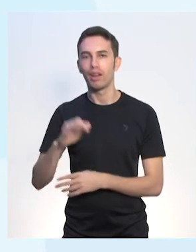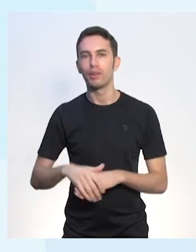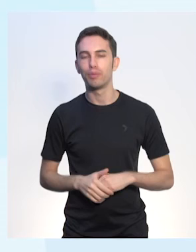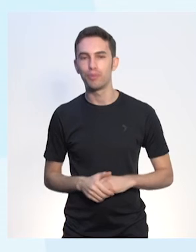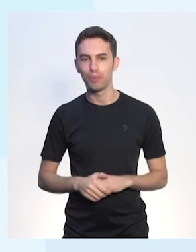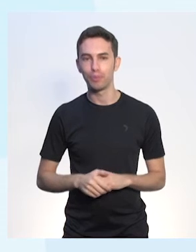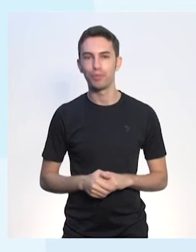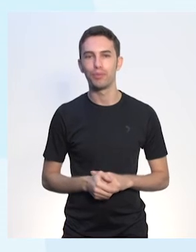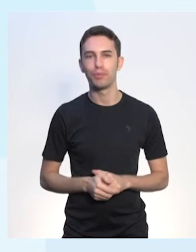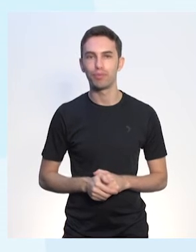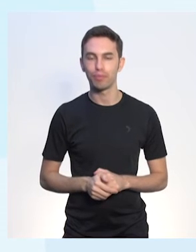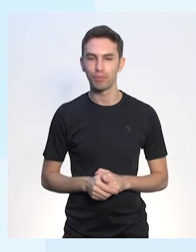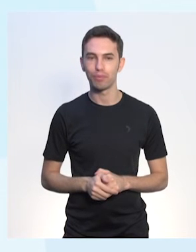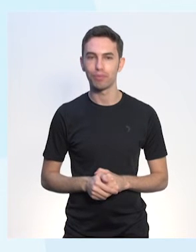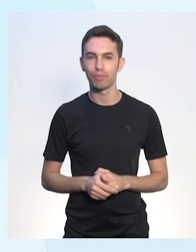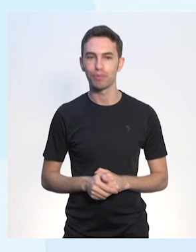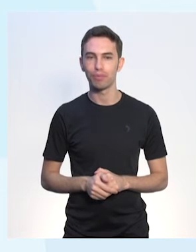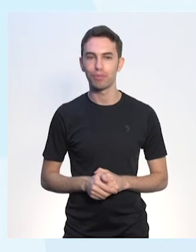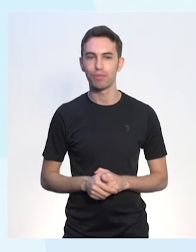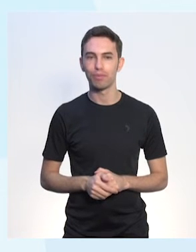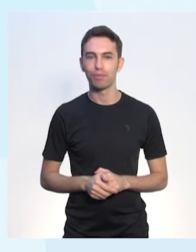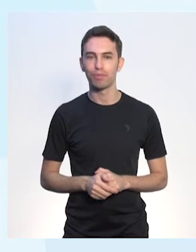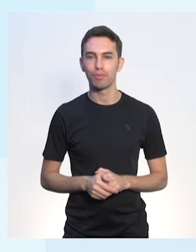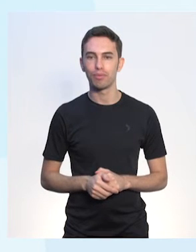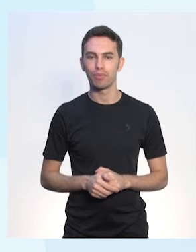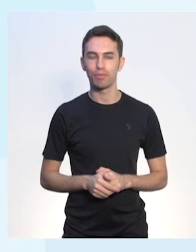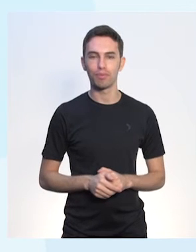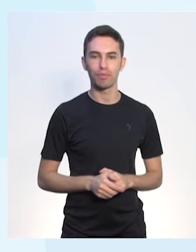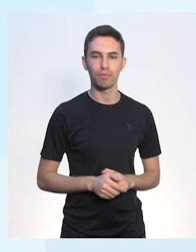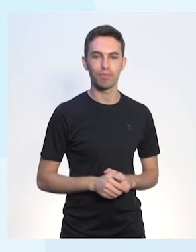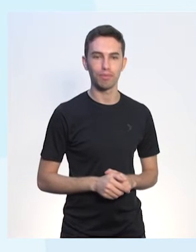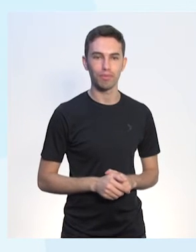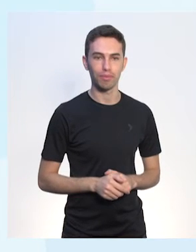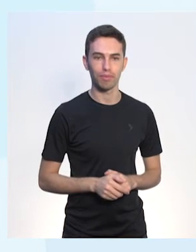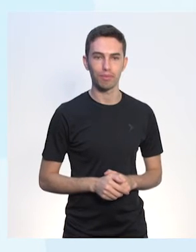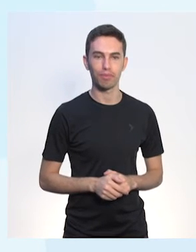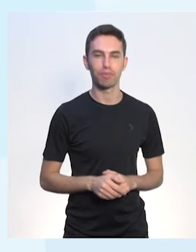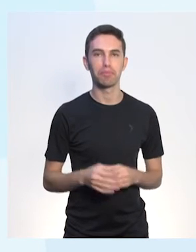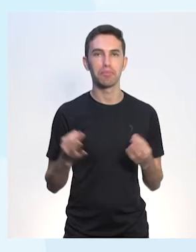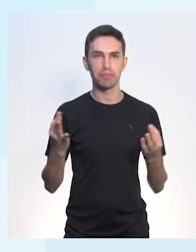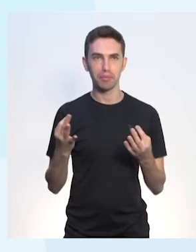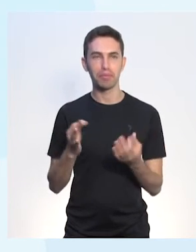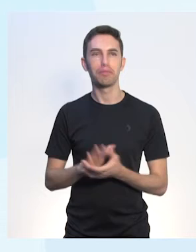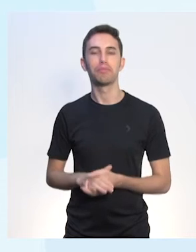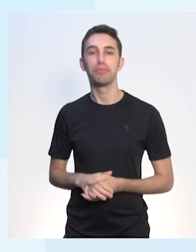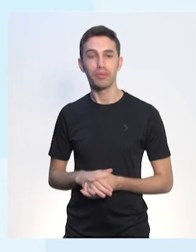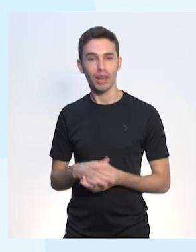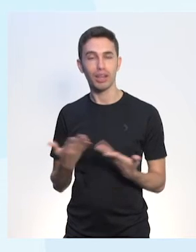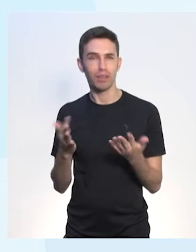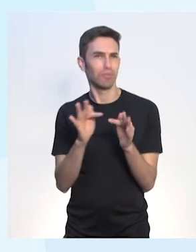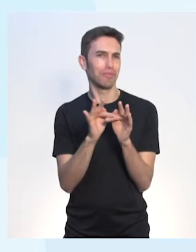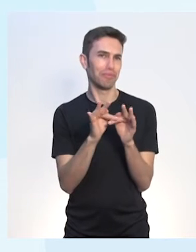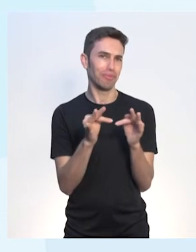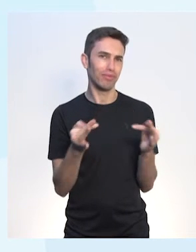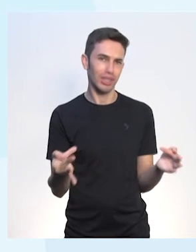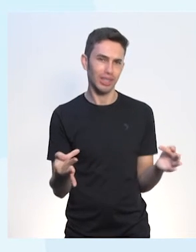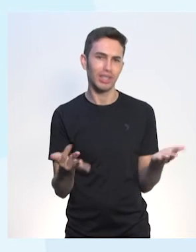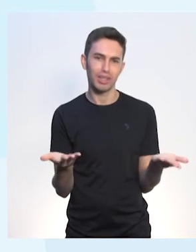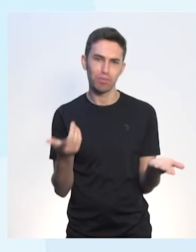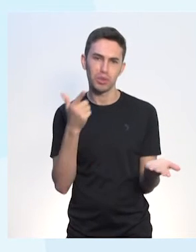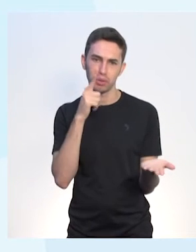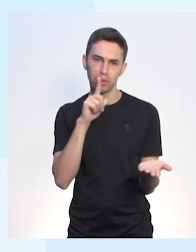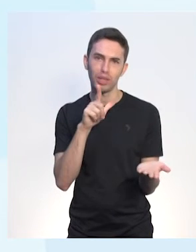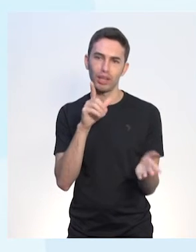chegando lá no meu terceiro ângulo, que é 40 graus. Perfeito. Essa é uma forma assim, mais simples até